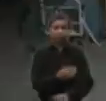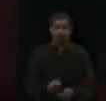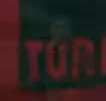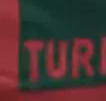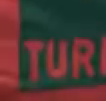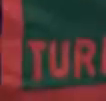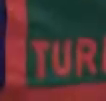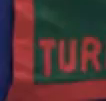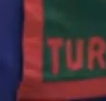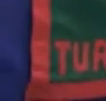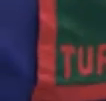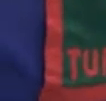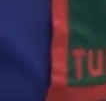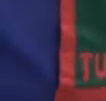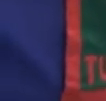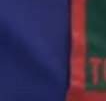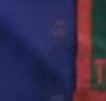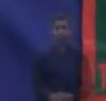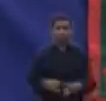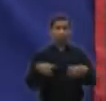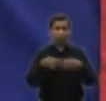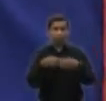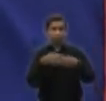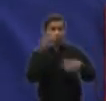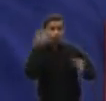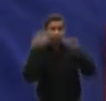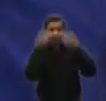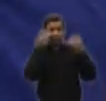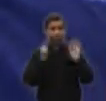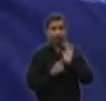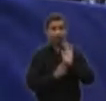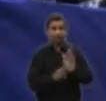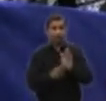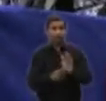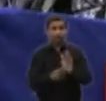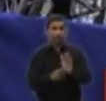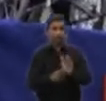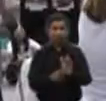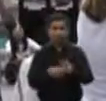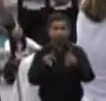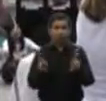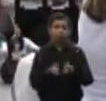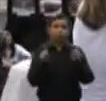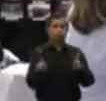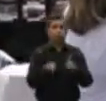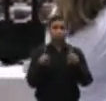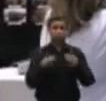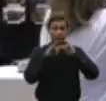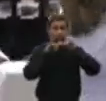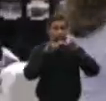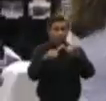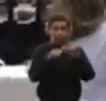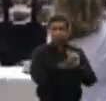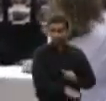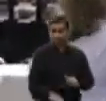deficiência. A turma do bairro, a turma que faz a diferença, apareceu na praça levando